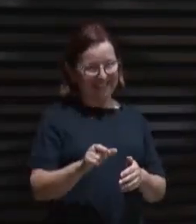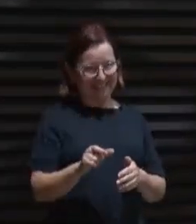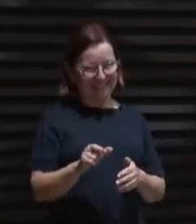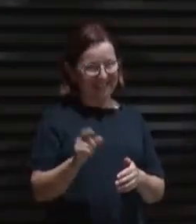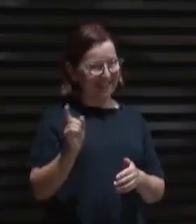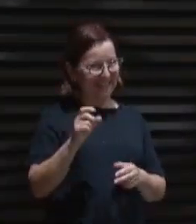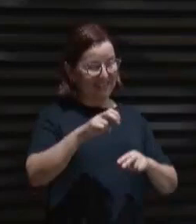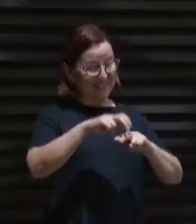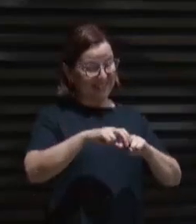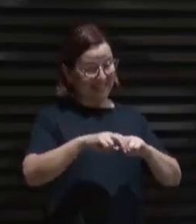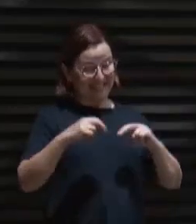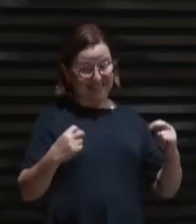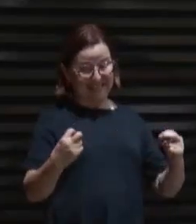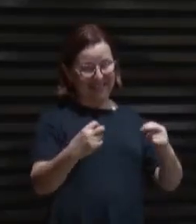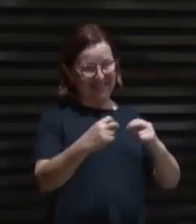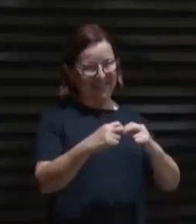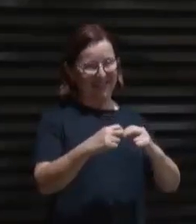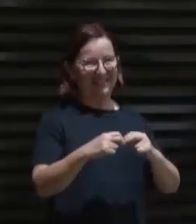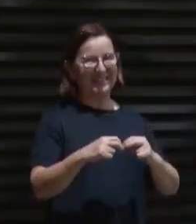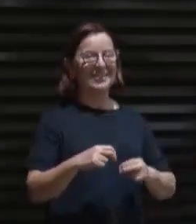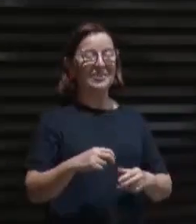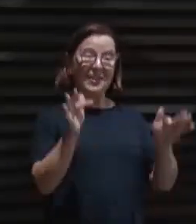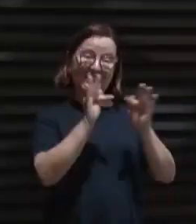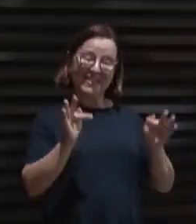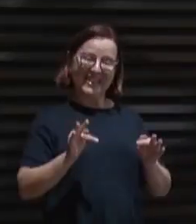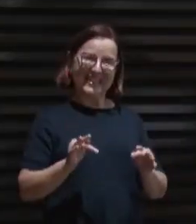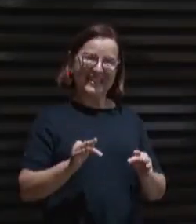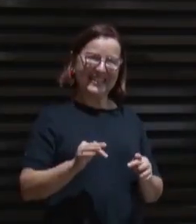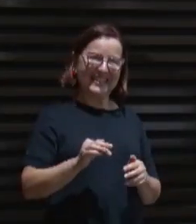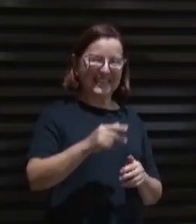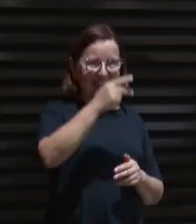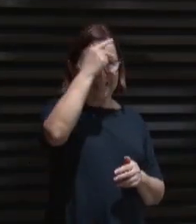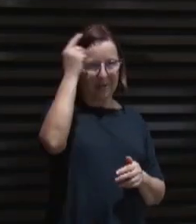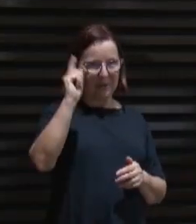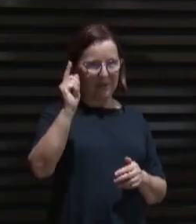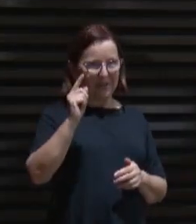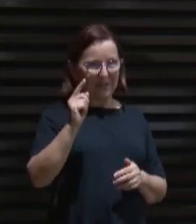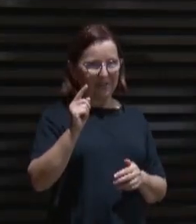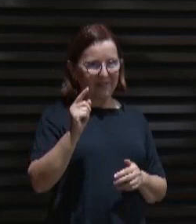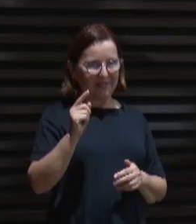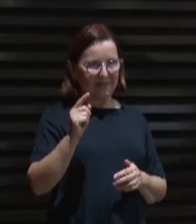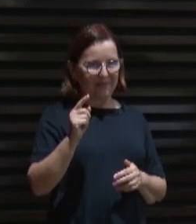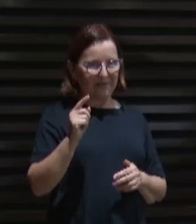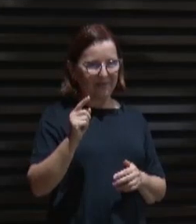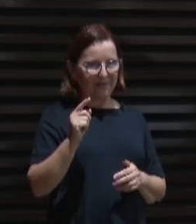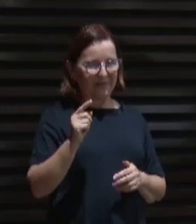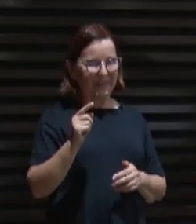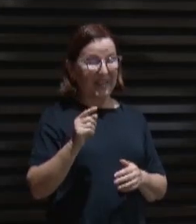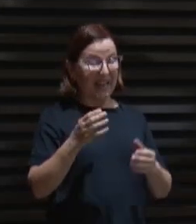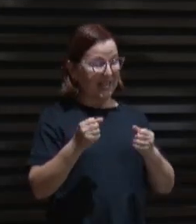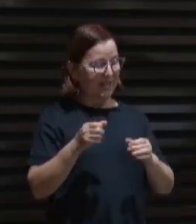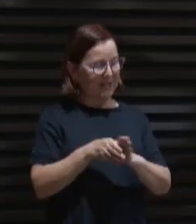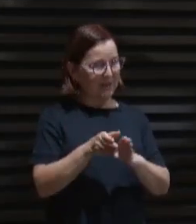hein? Pode ir lá. Bem-aventurado? Bem-aventurado o homem que não anda no conselho dos ímpios, não